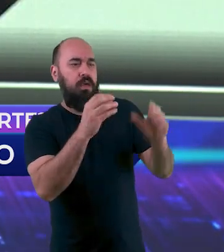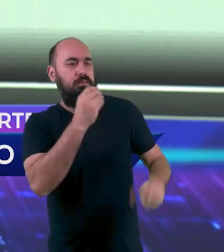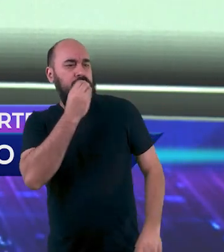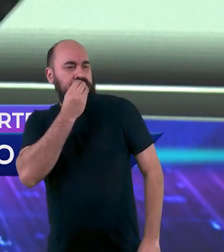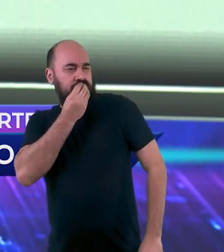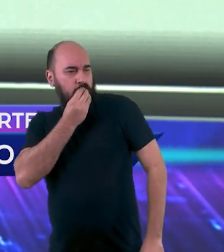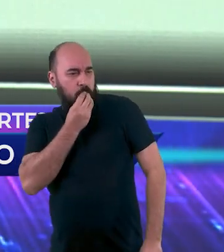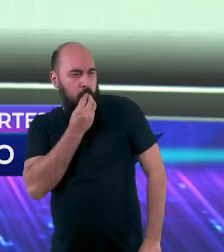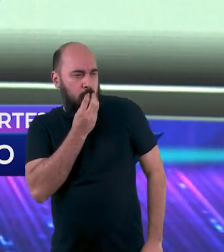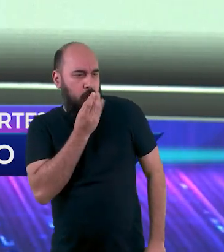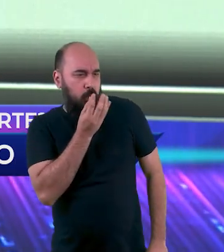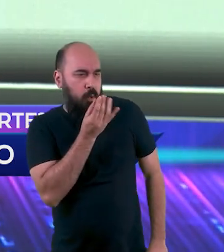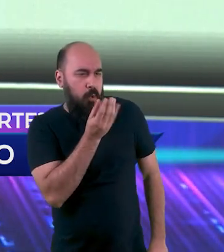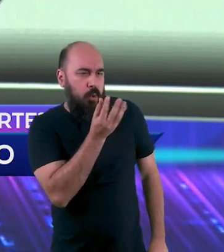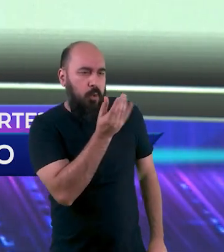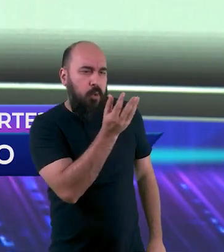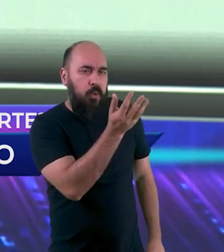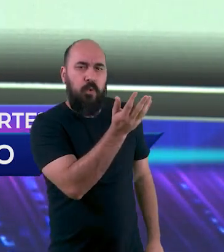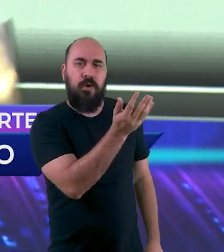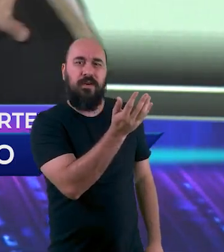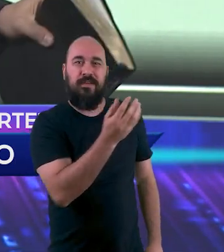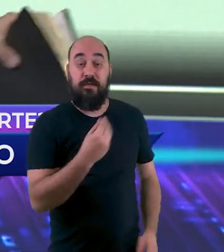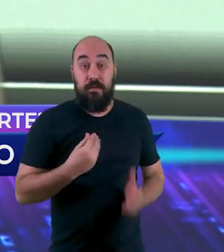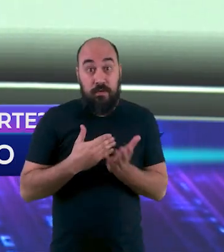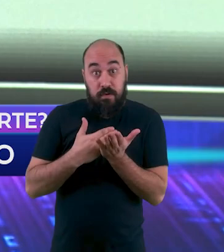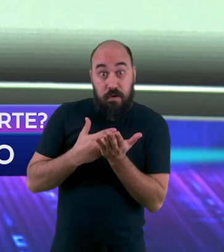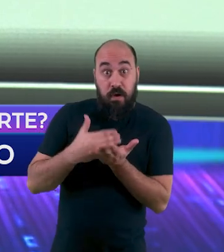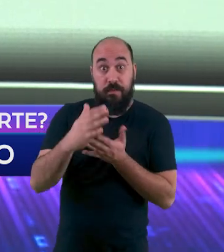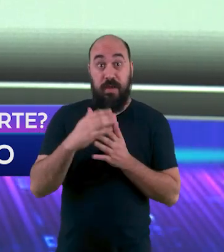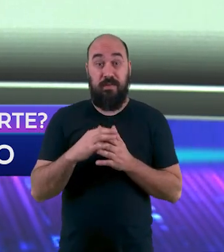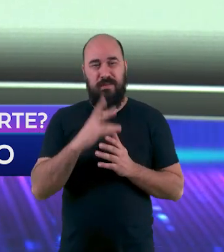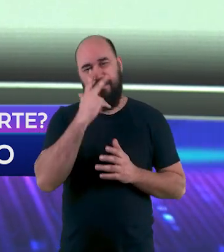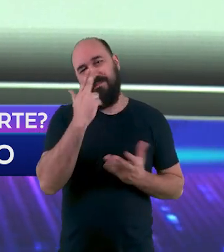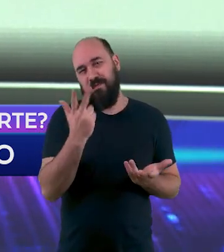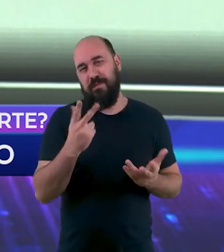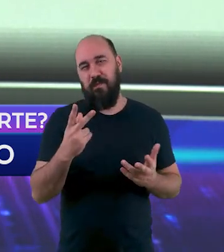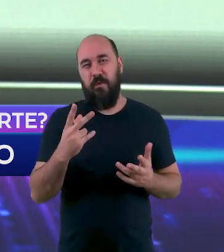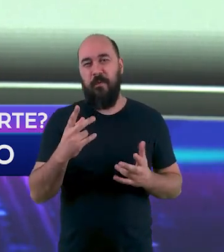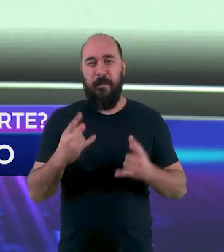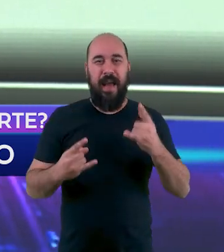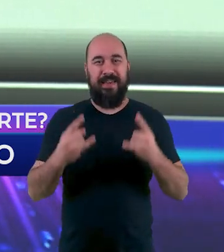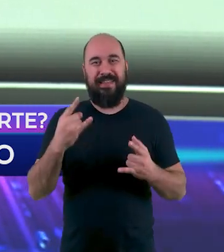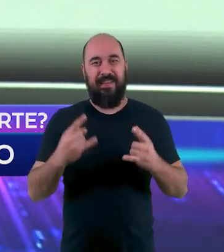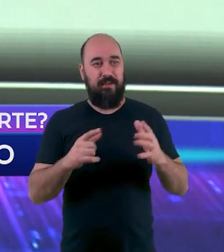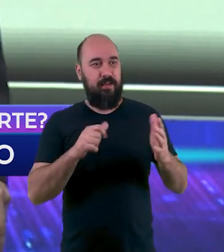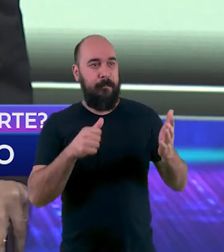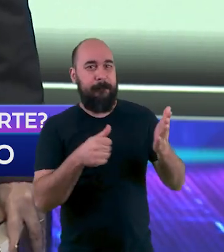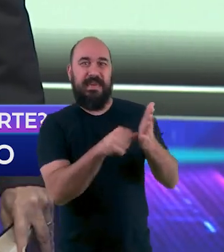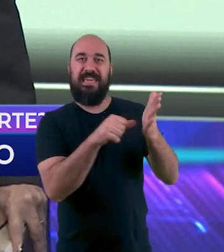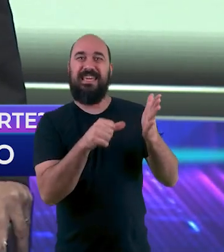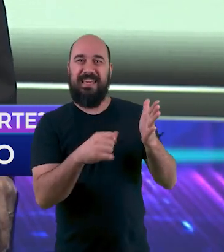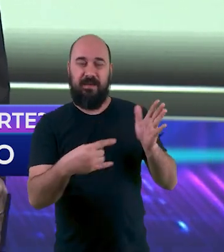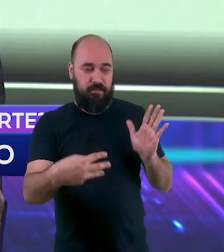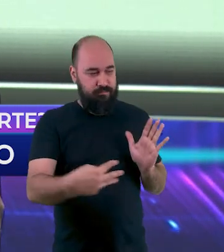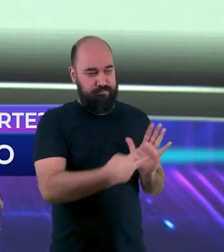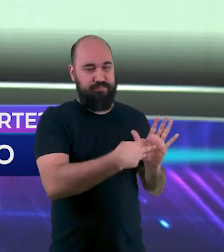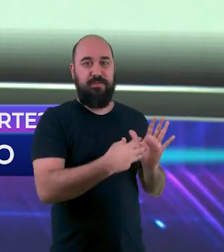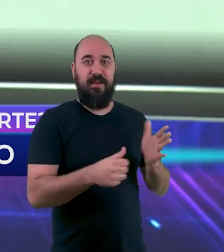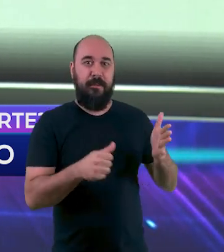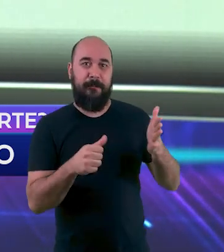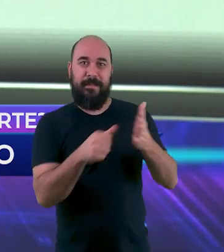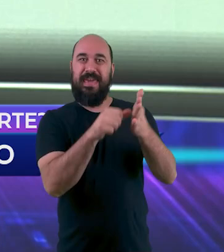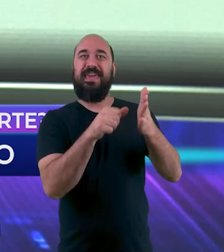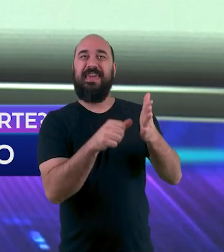um começo, ele liga, vamos dizer, essa máquina que ele acabou de fazer. E agora, o